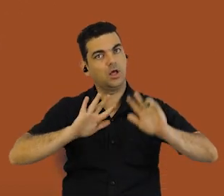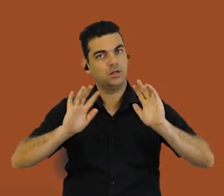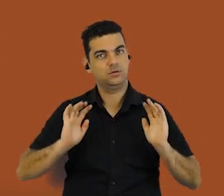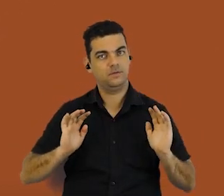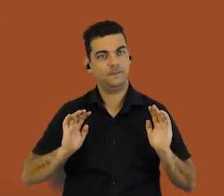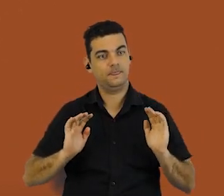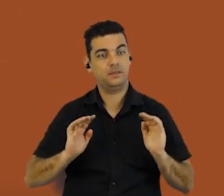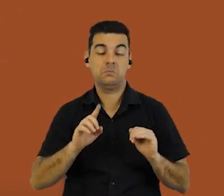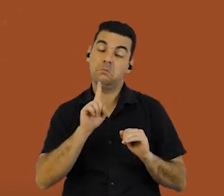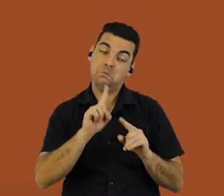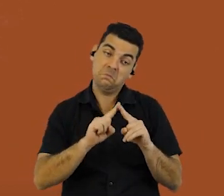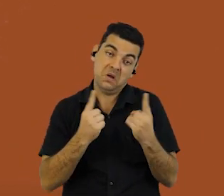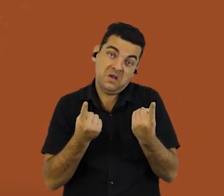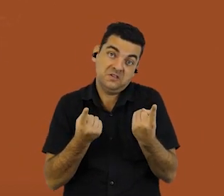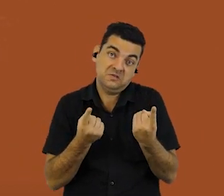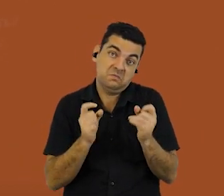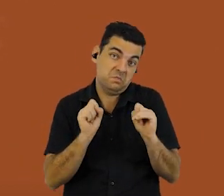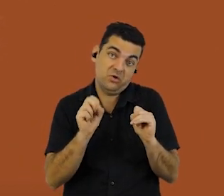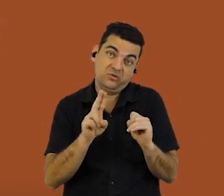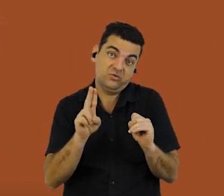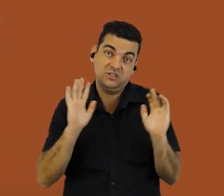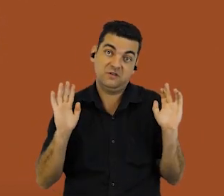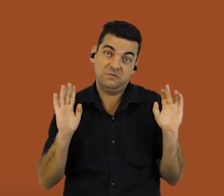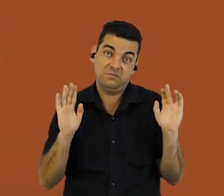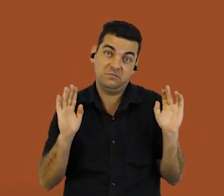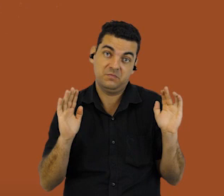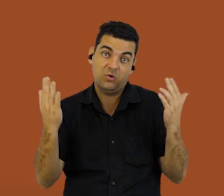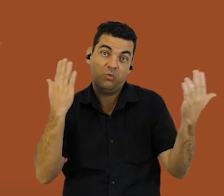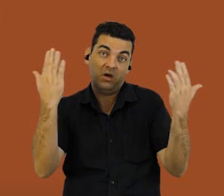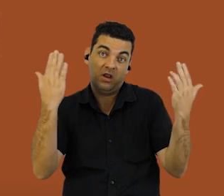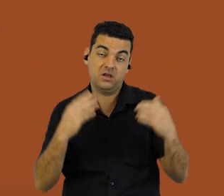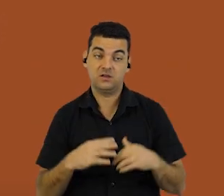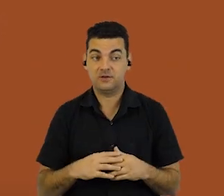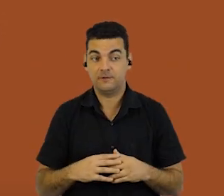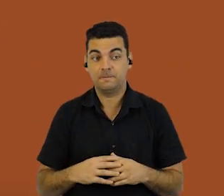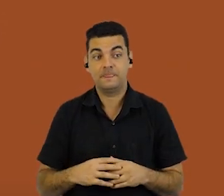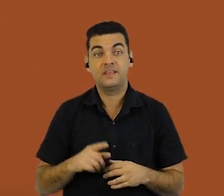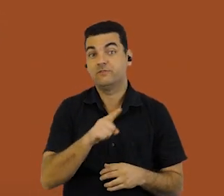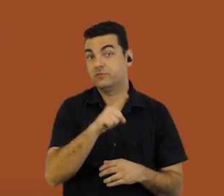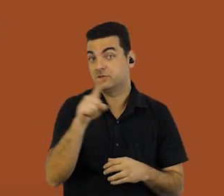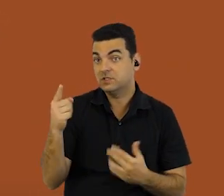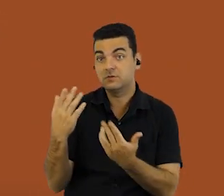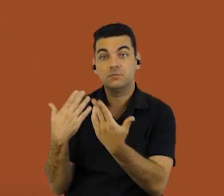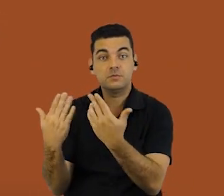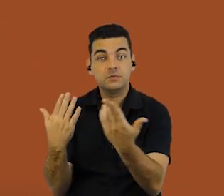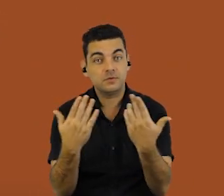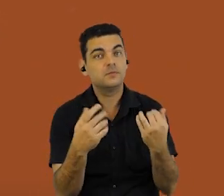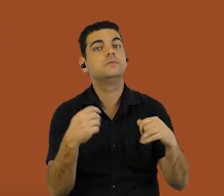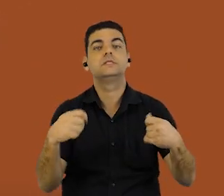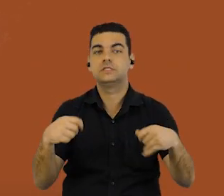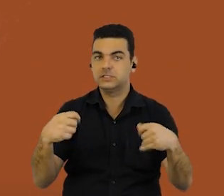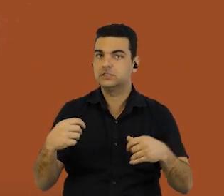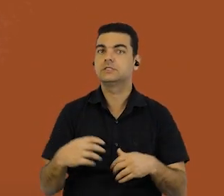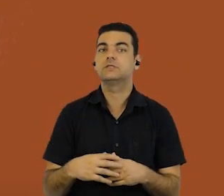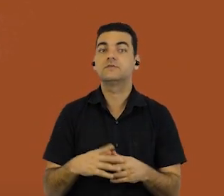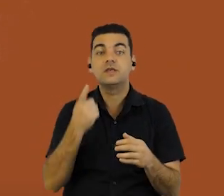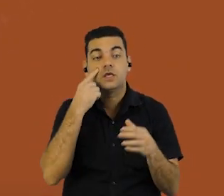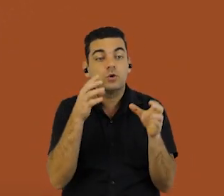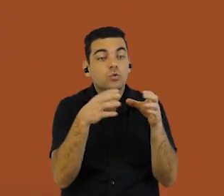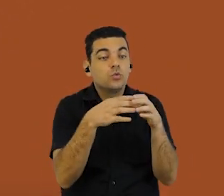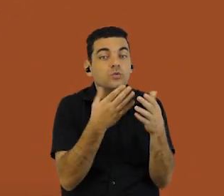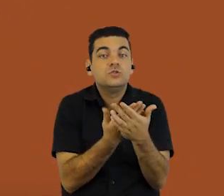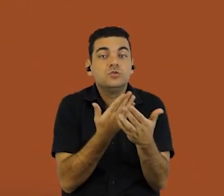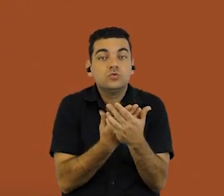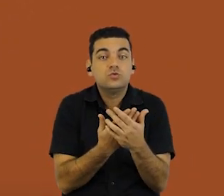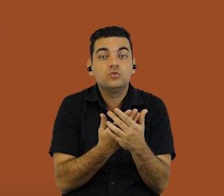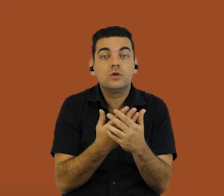mas ainda é um caminho. E eu acho que procurar conversar com seus colegas, tentar fazer grupo de